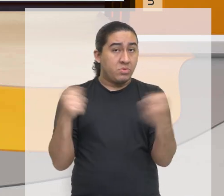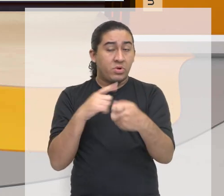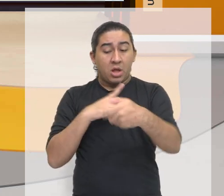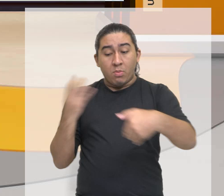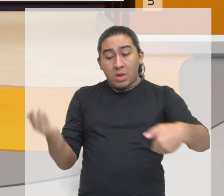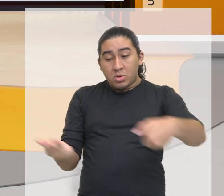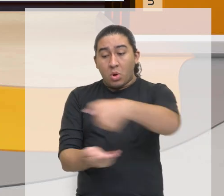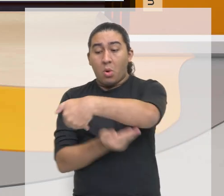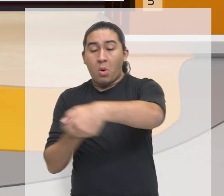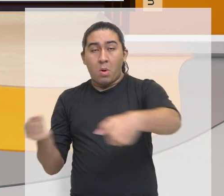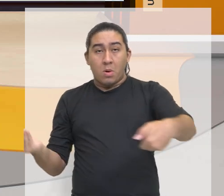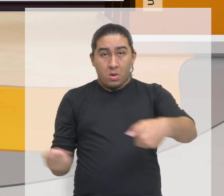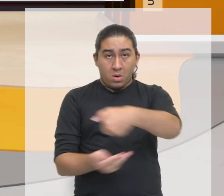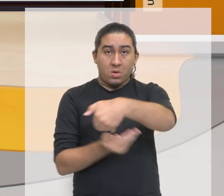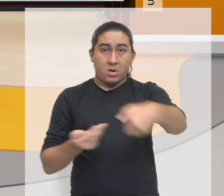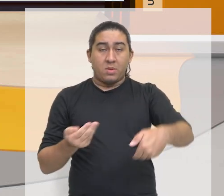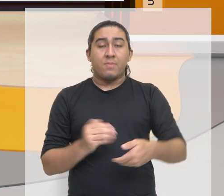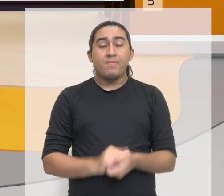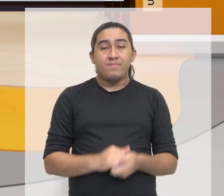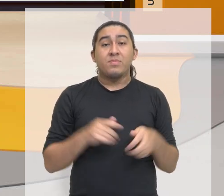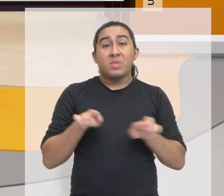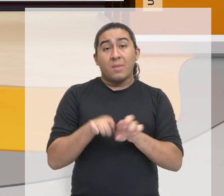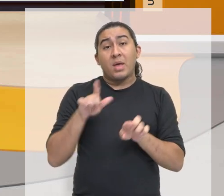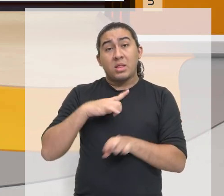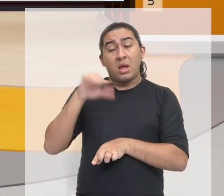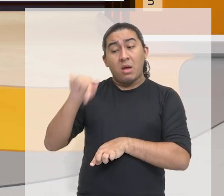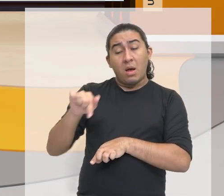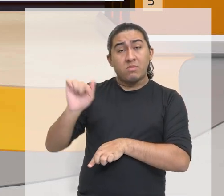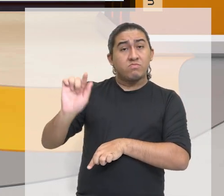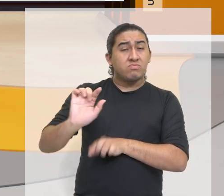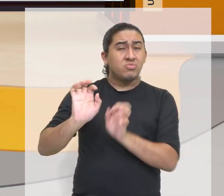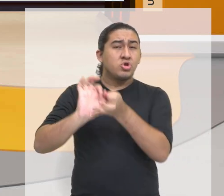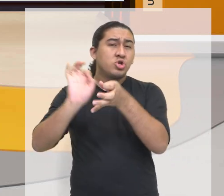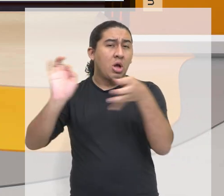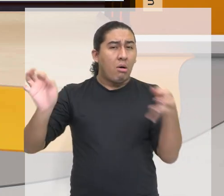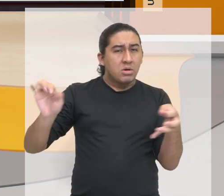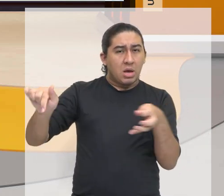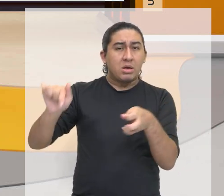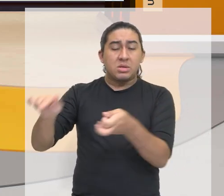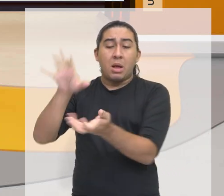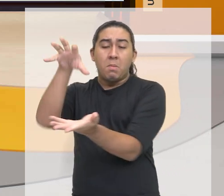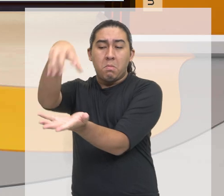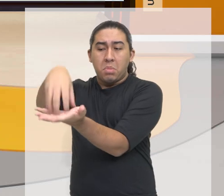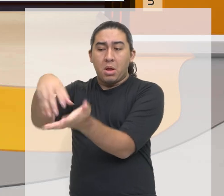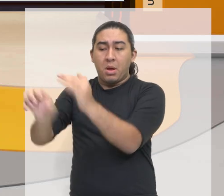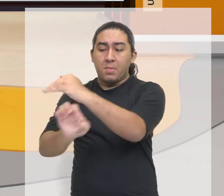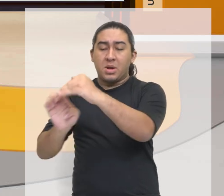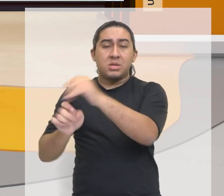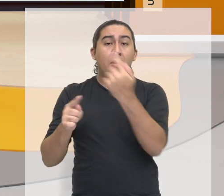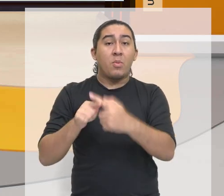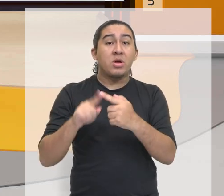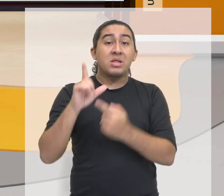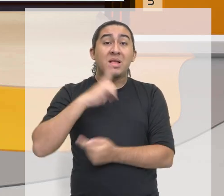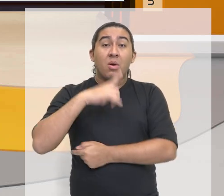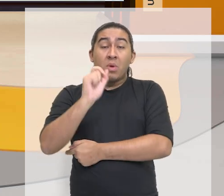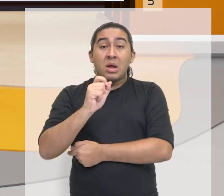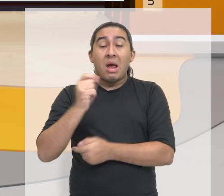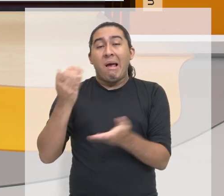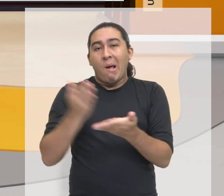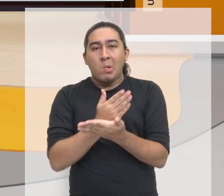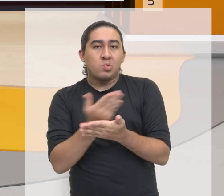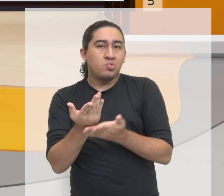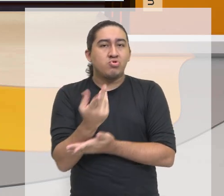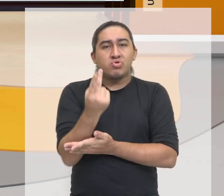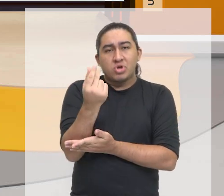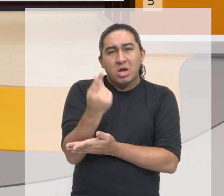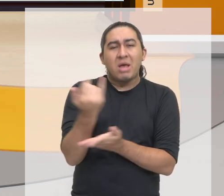essas empresas elas se voltam a áreas mais remotas ou mais distantes por conta de alguns benefícios fiscais que elas podem ter